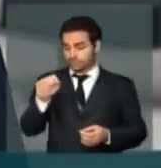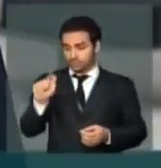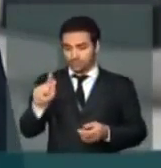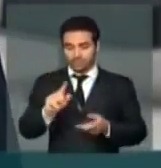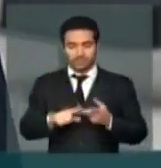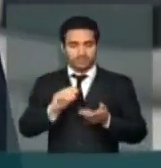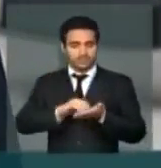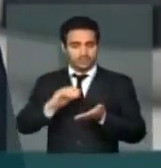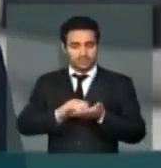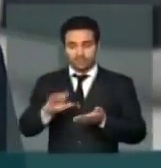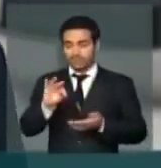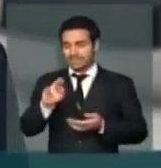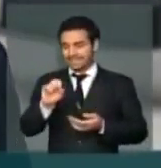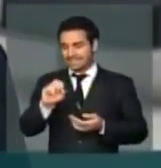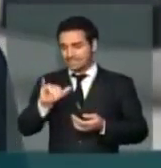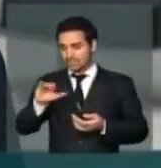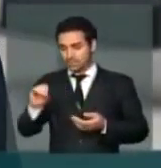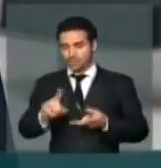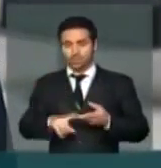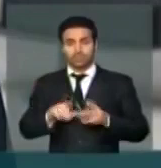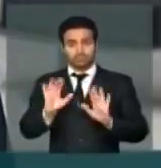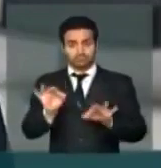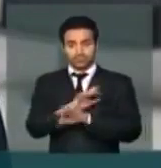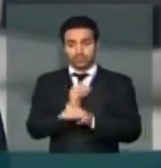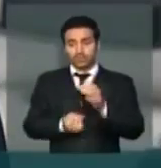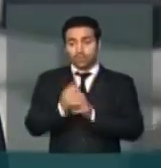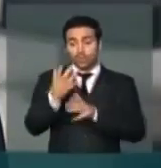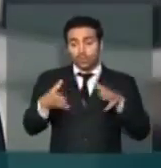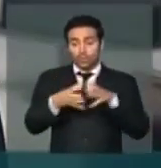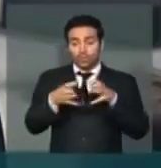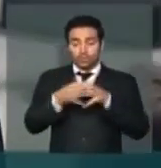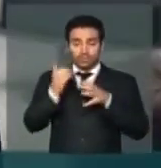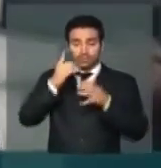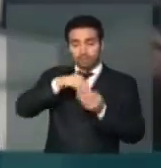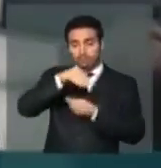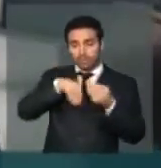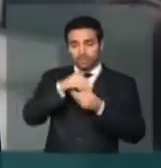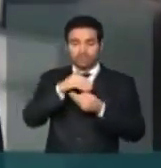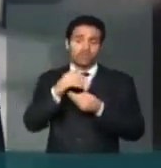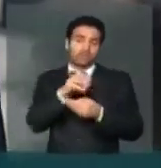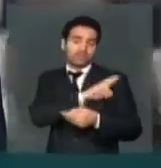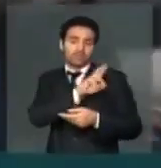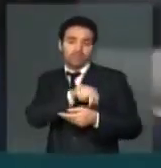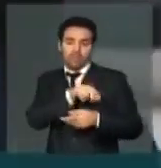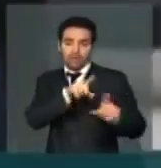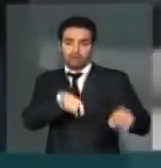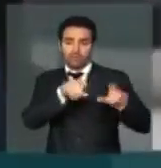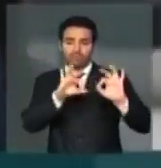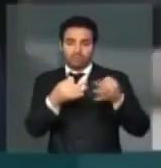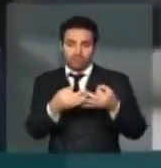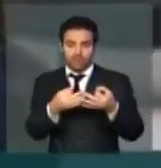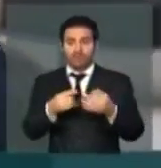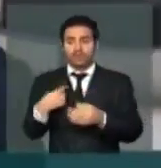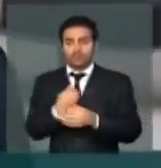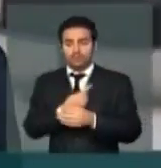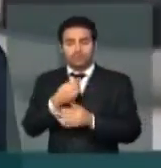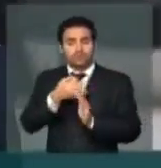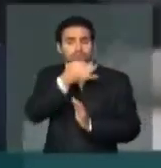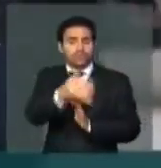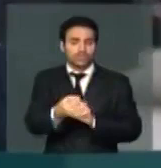secretário Tarcísio Mineiro do Rio Grande do Sul, instalamos a Frente Parlamentar Mista da Agricultura Familiar. Nosso